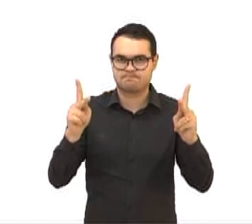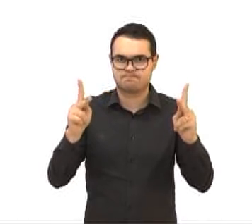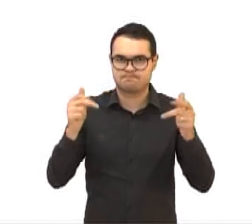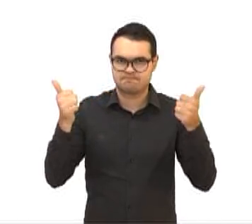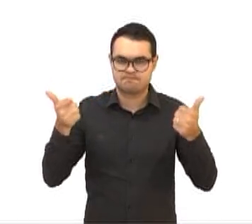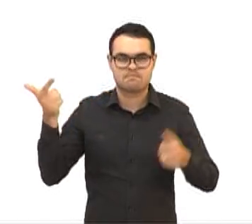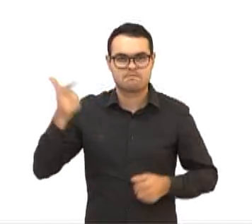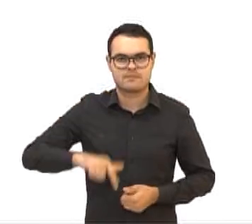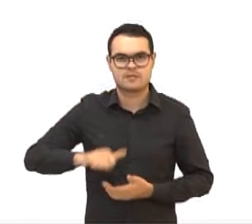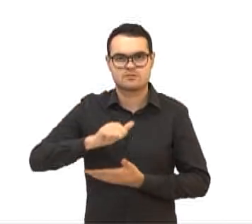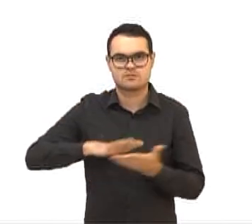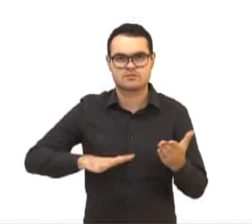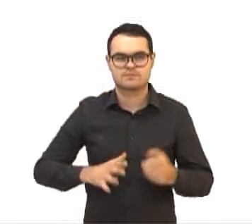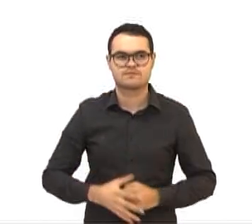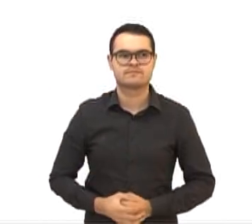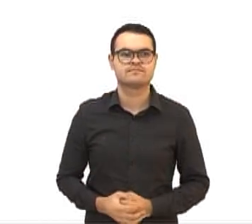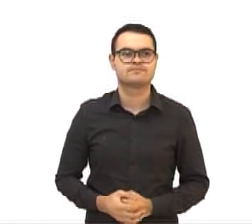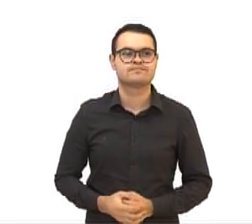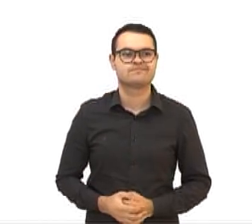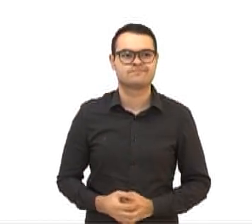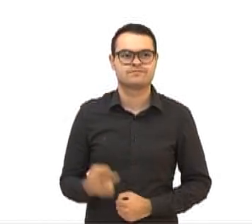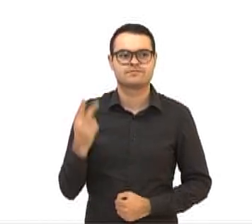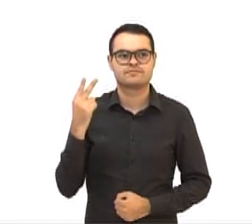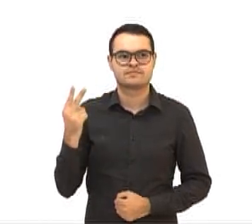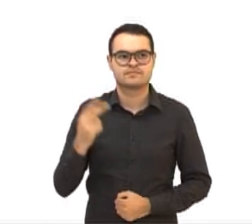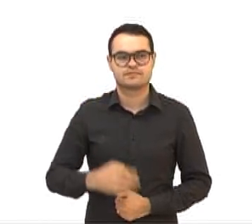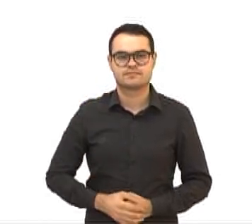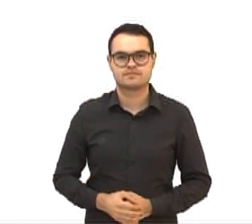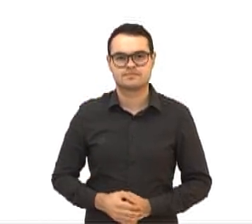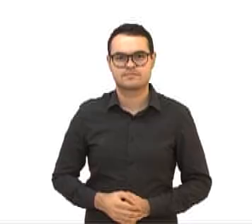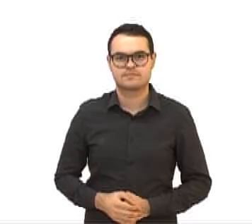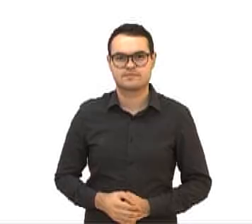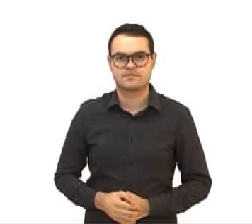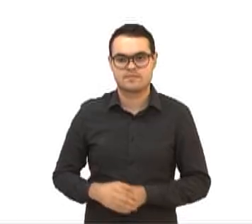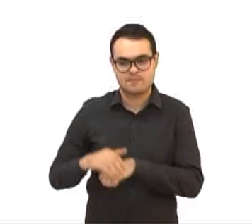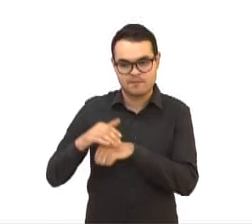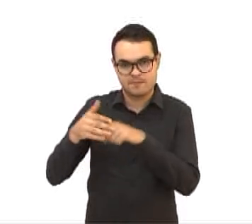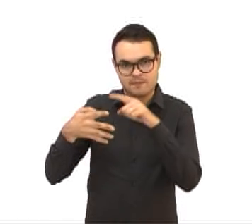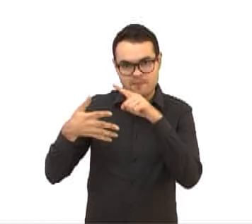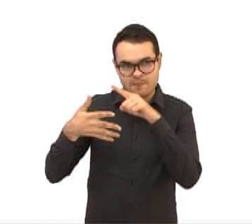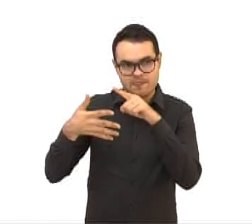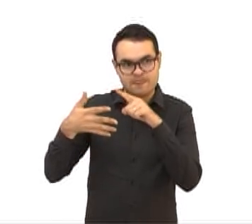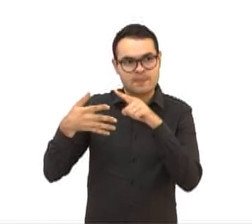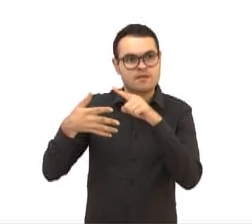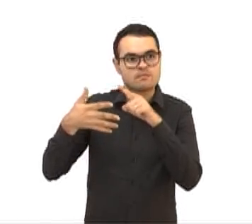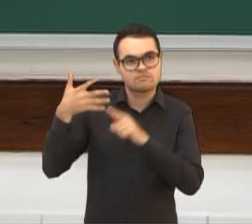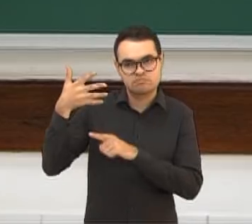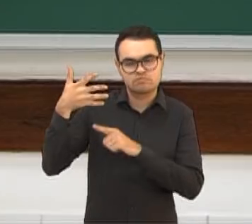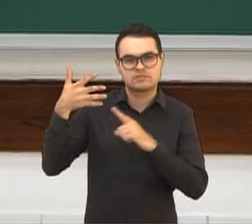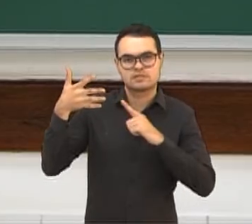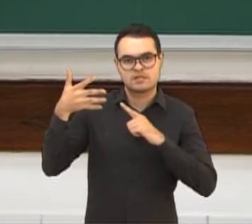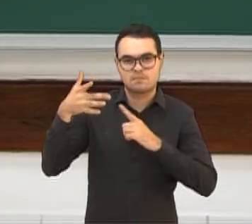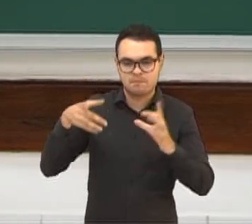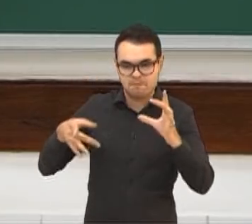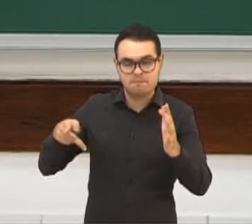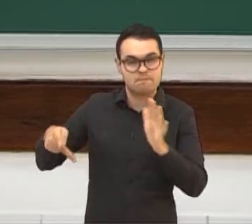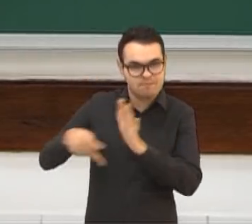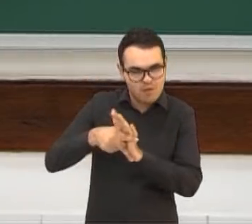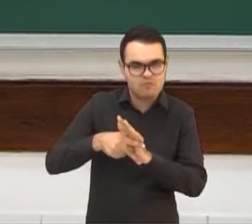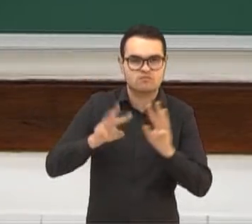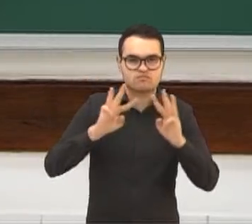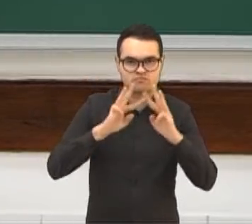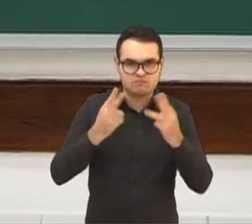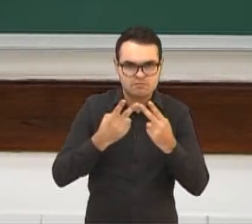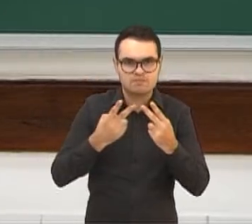Vamos para mais uma atividade? 2. São propriedades gerais da matéria. Agora temos as opções, eu quero saber quais